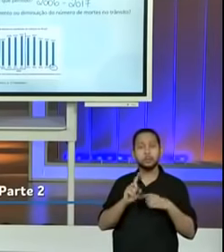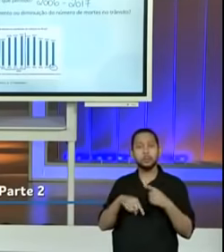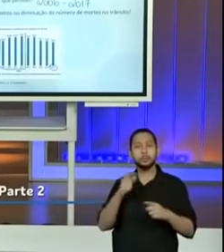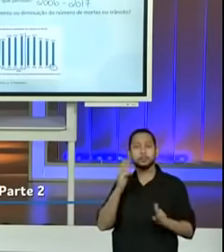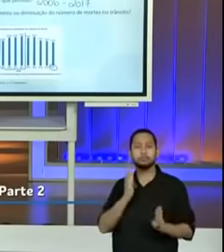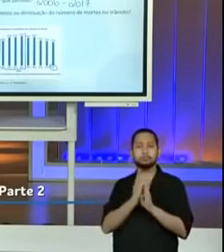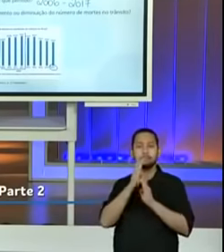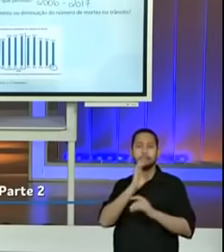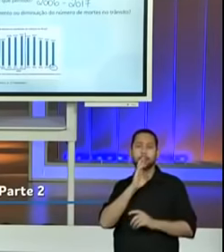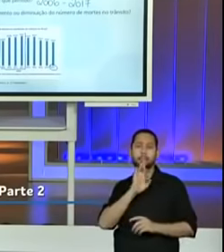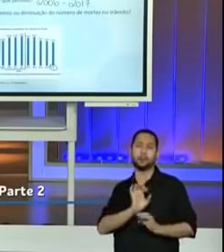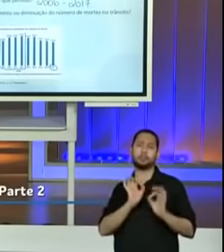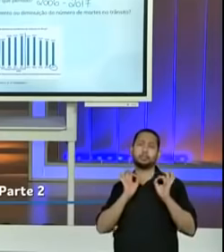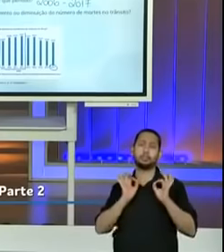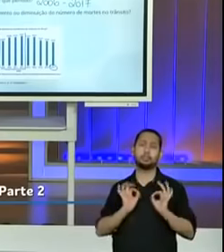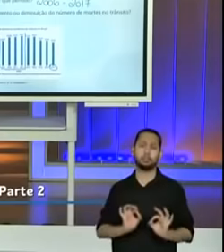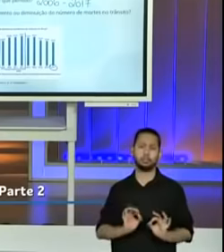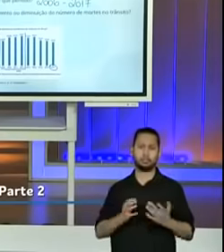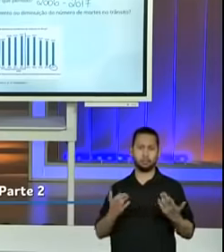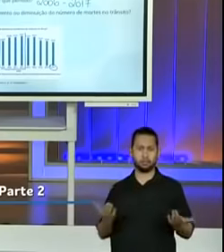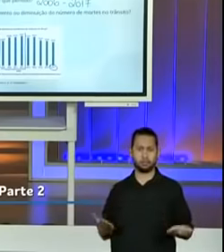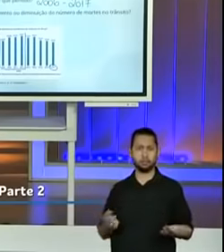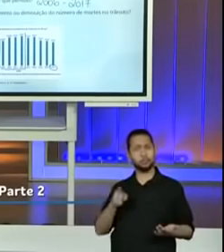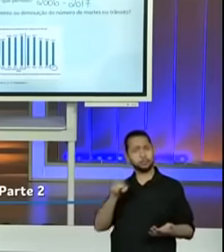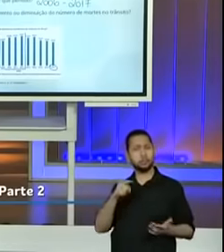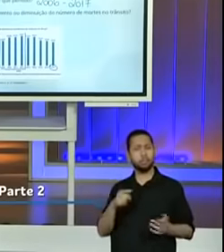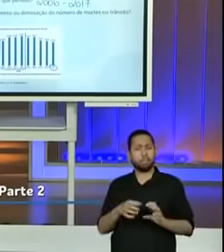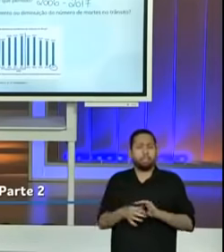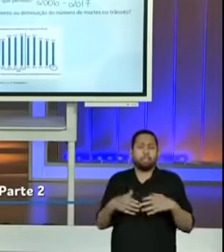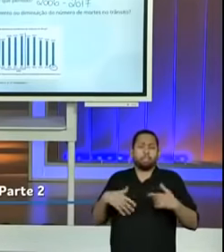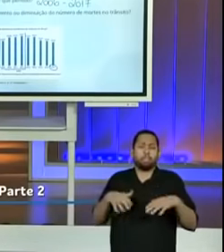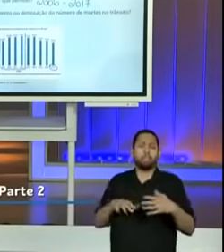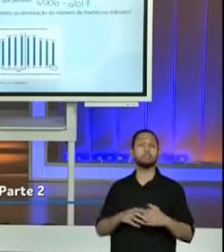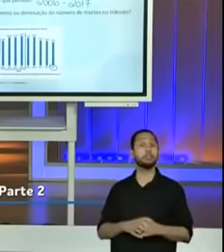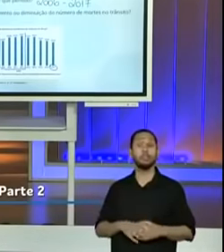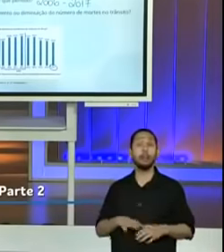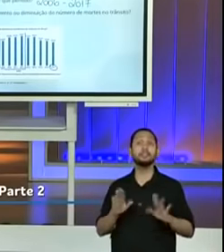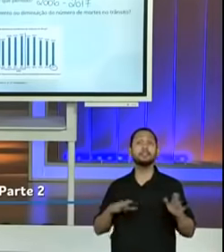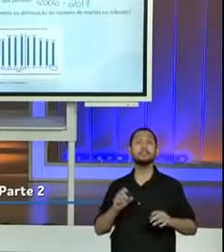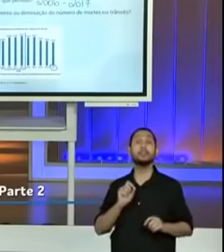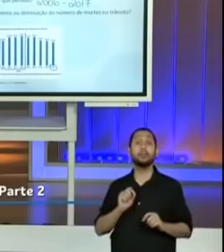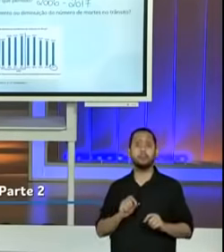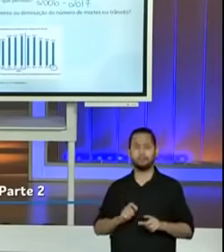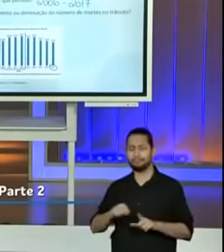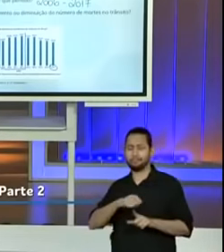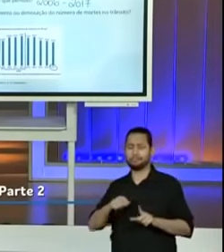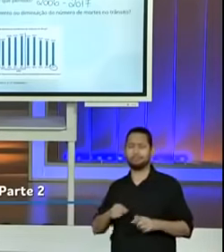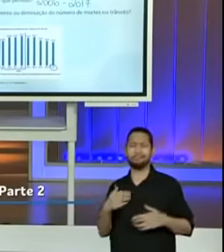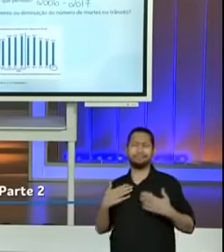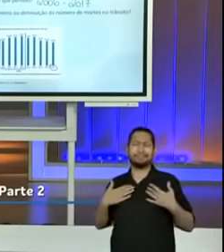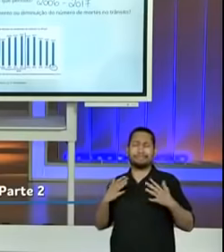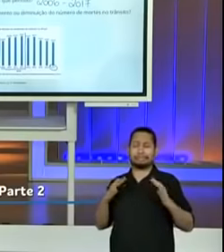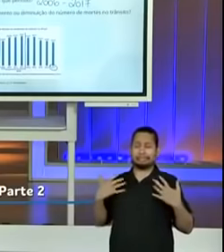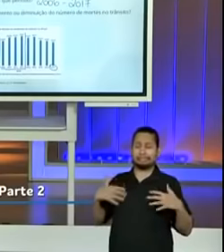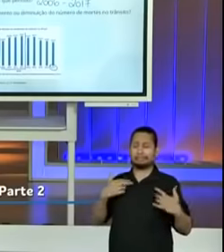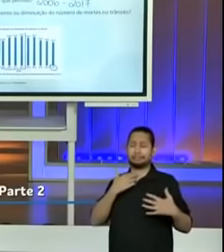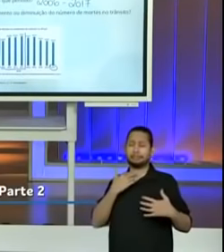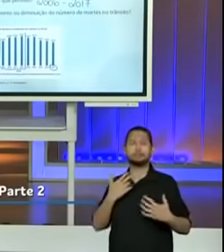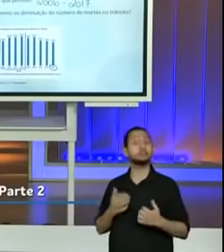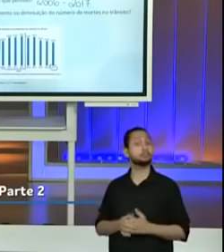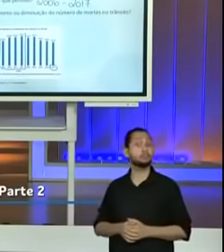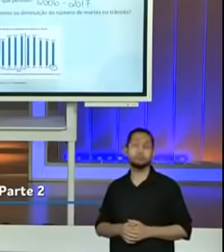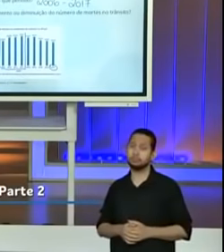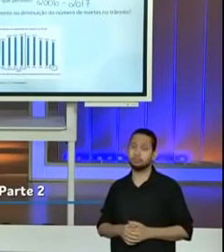resposta correta. Não está errado. Muitos alunos ficam, às vezes, com receio. Eu falo isso pelos meus alunos que ficam com